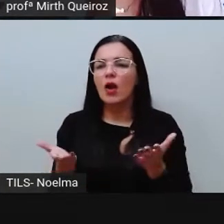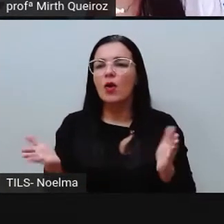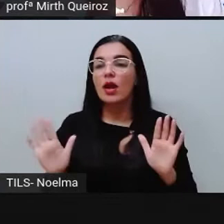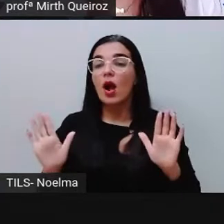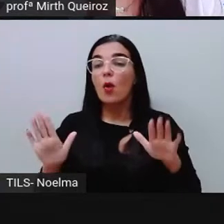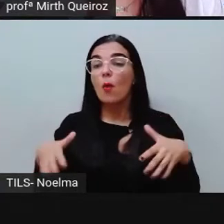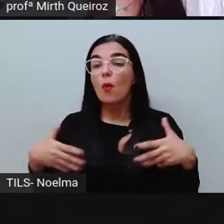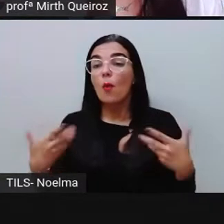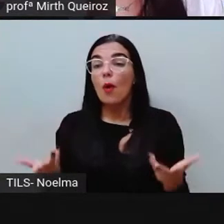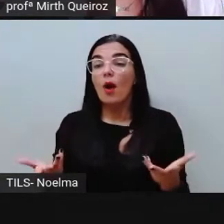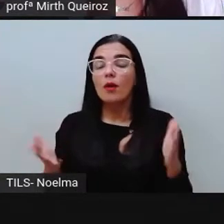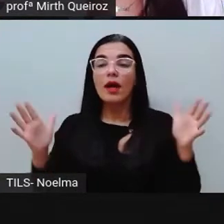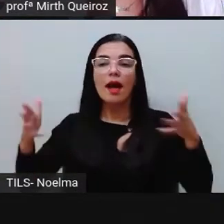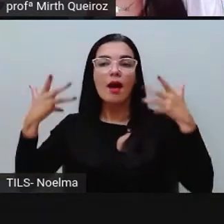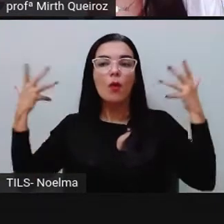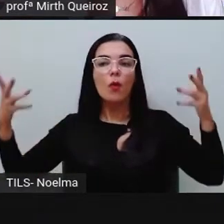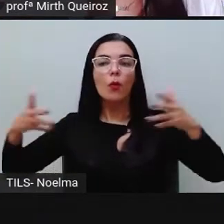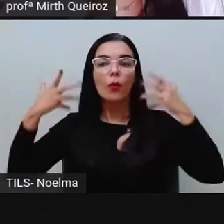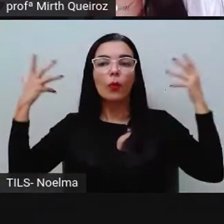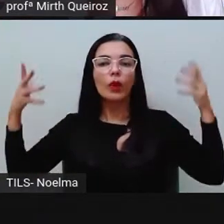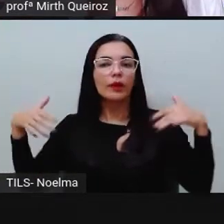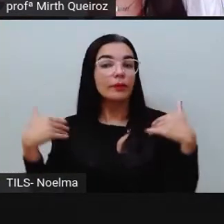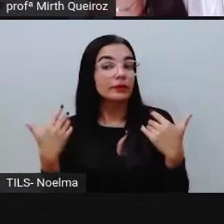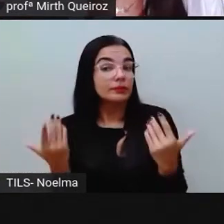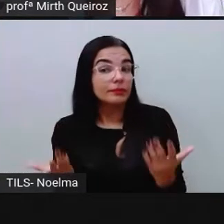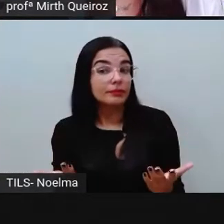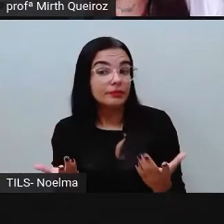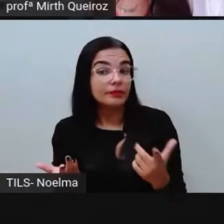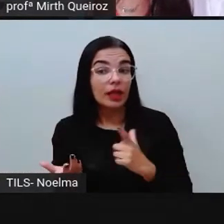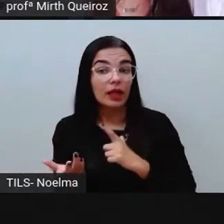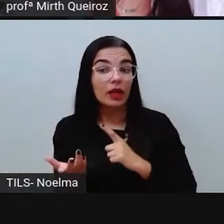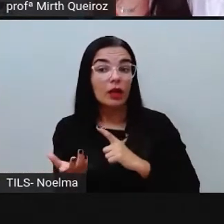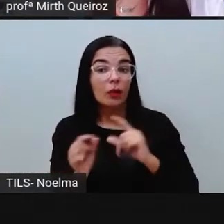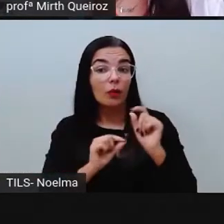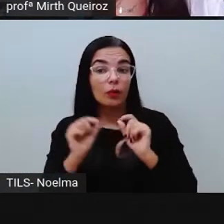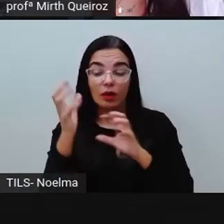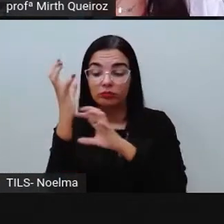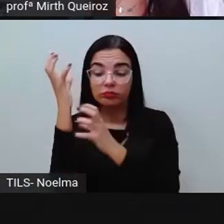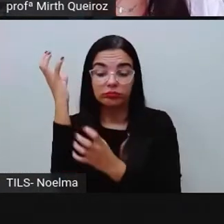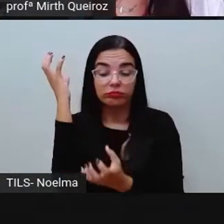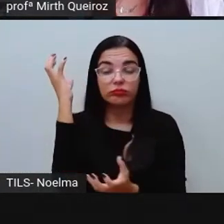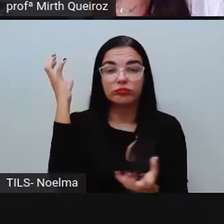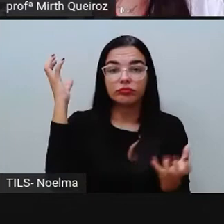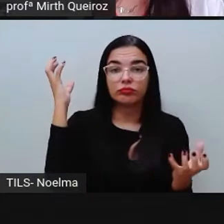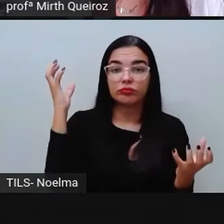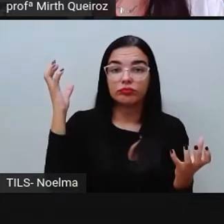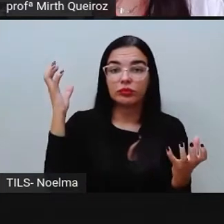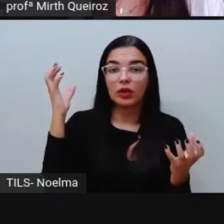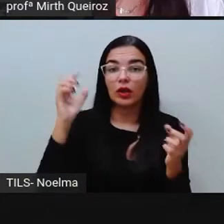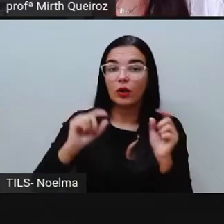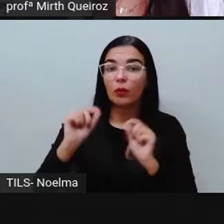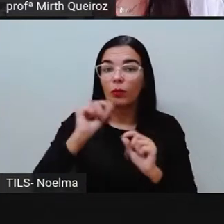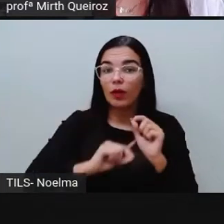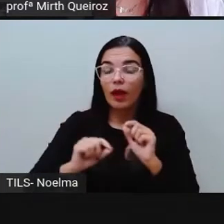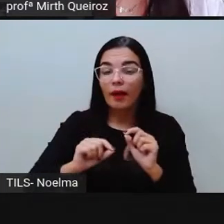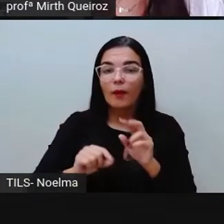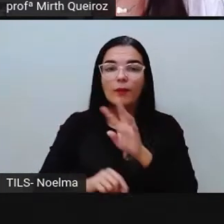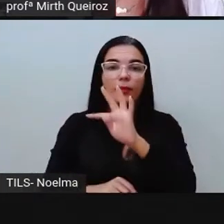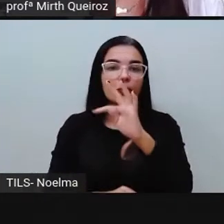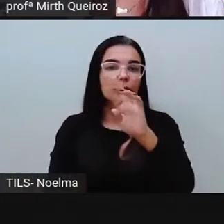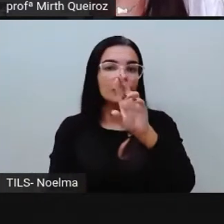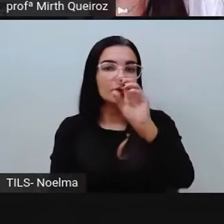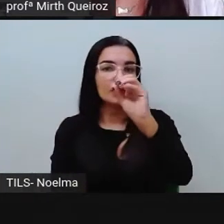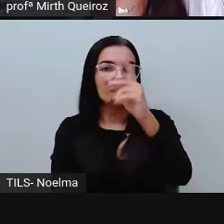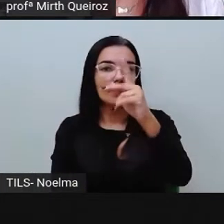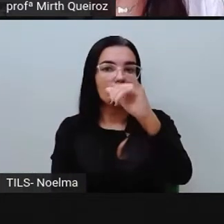região? O clima que compreende a região da Caatinga, como dito no vídeo também, é o